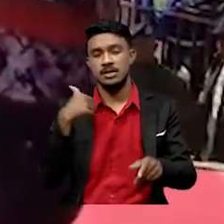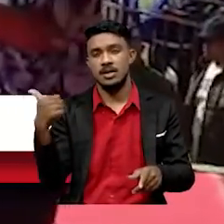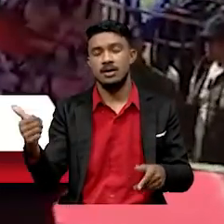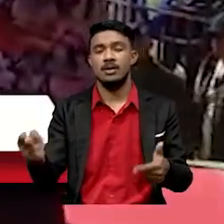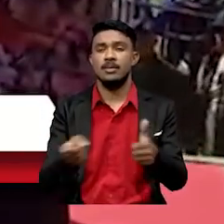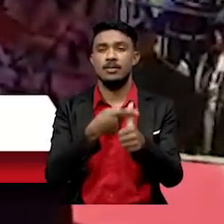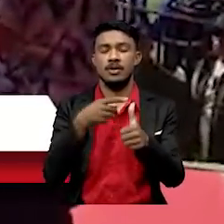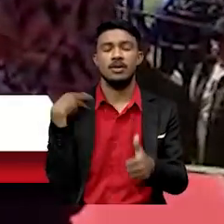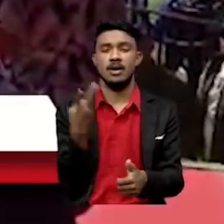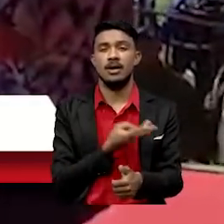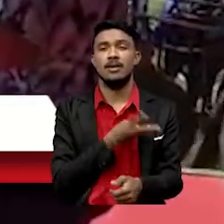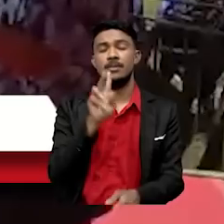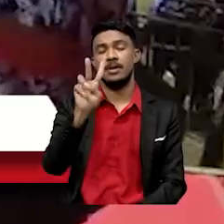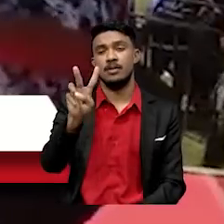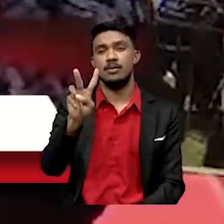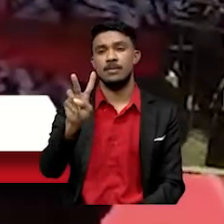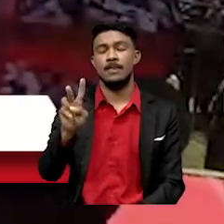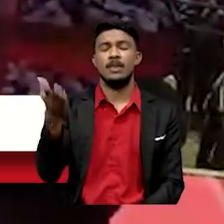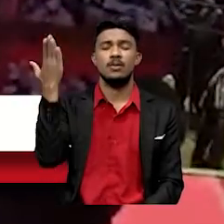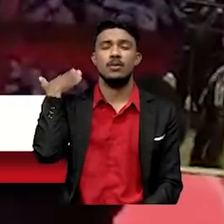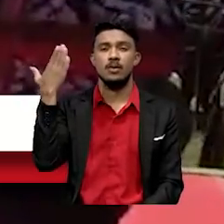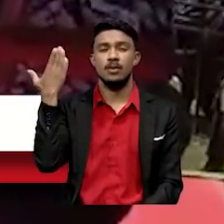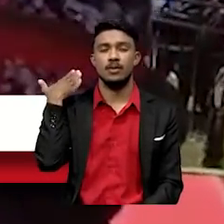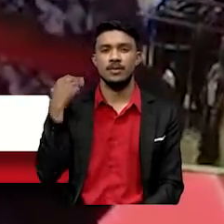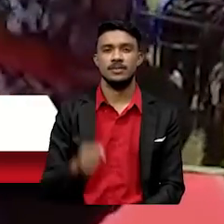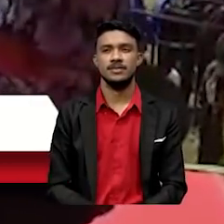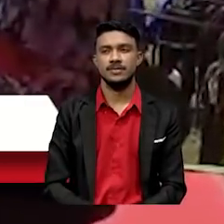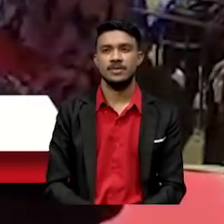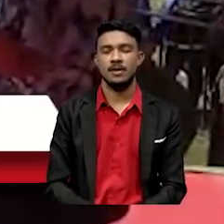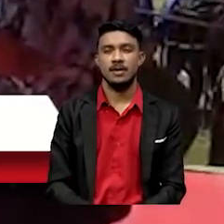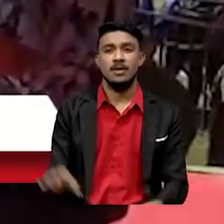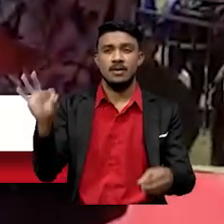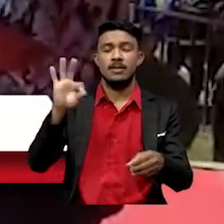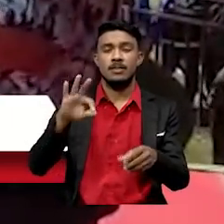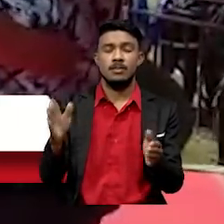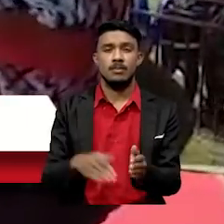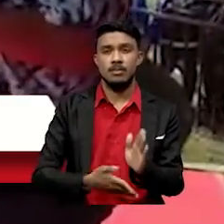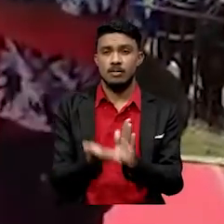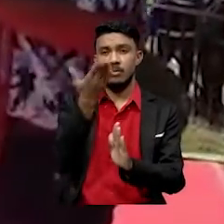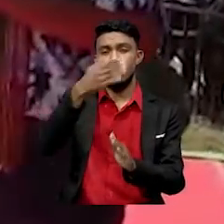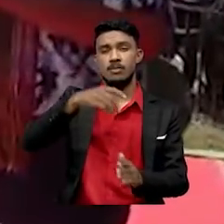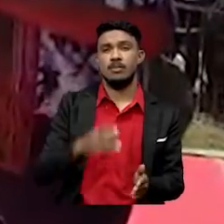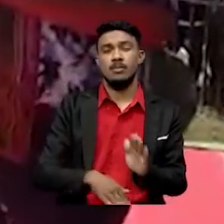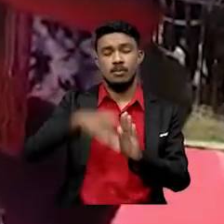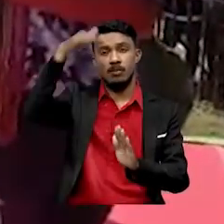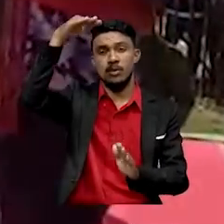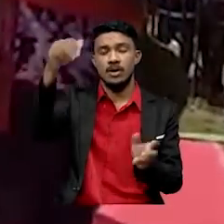ane rua ulu bota mutu istuda mutu ke